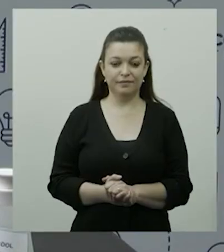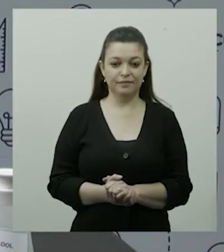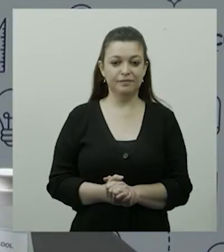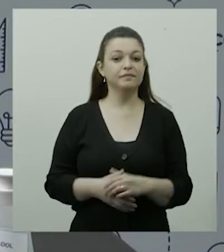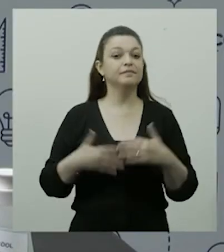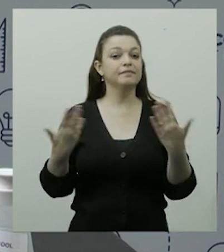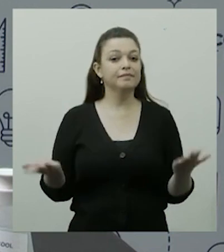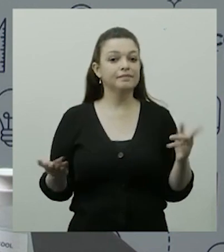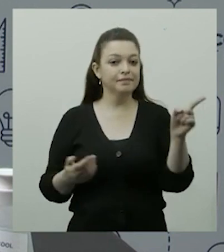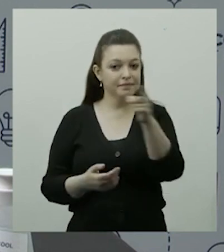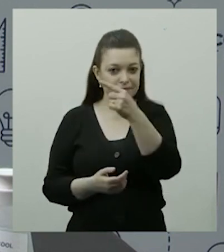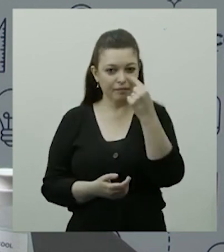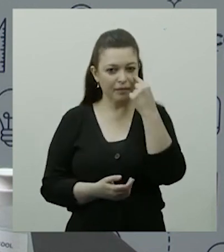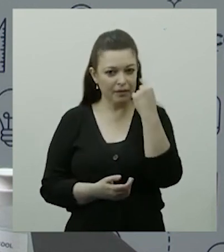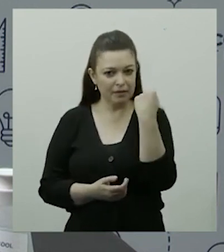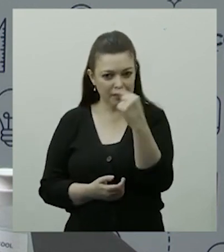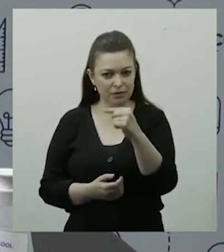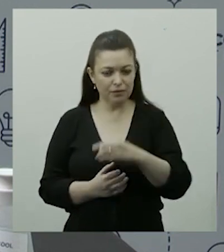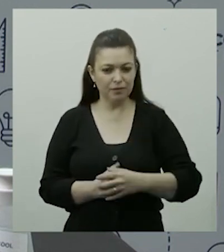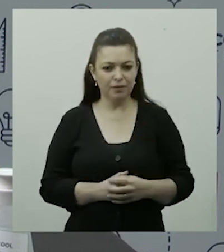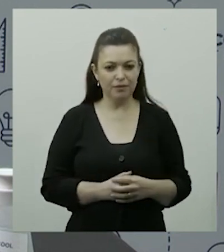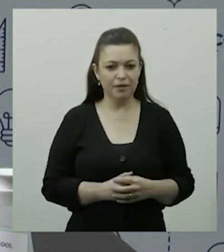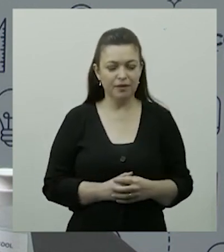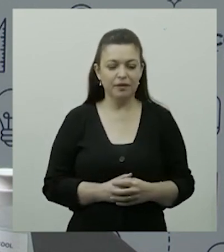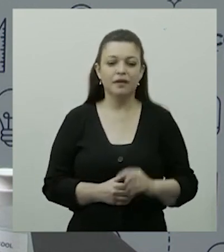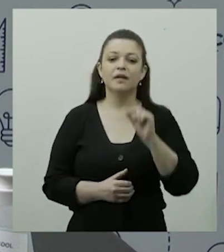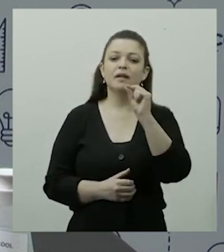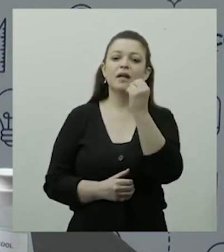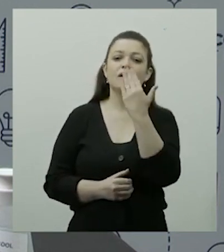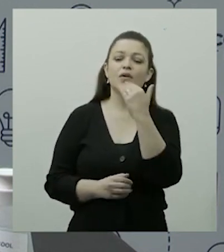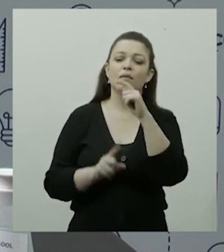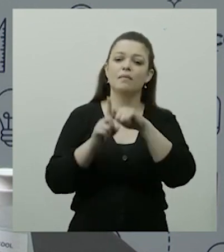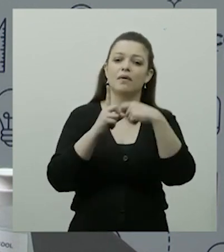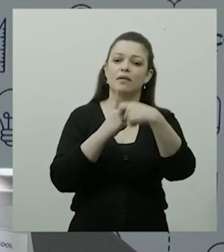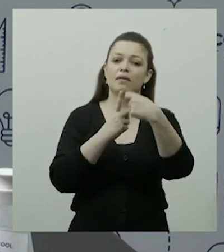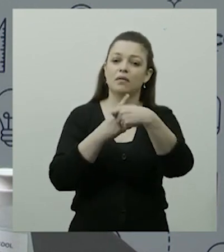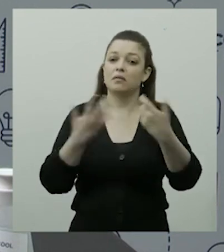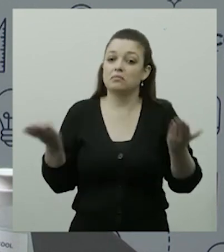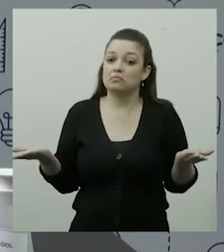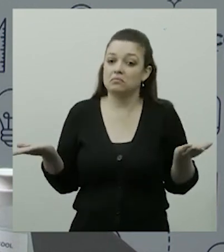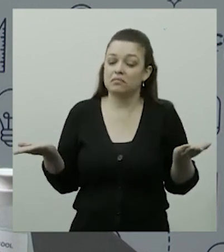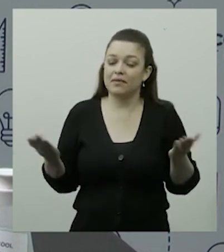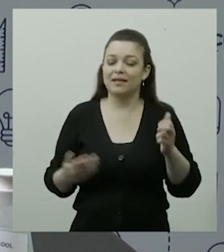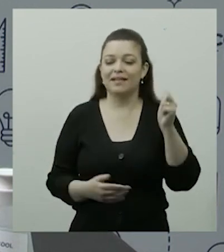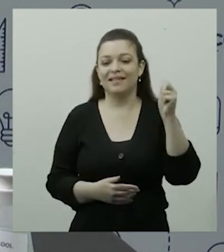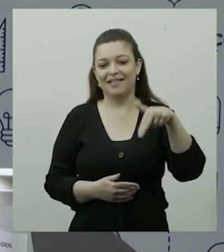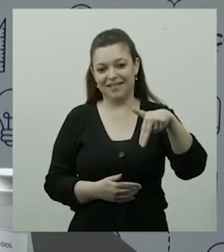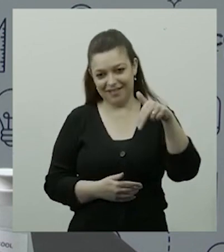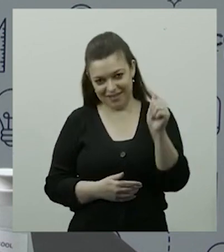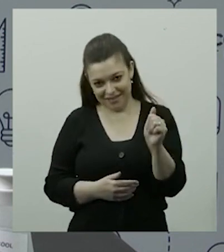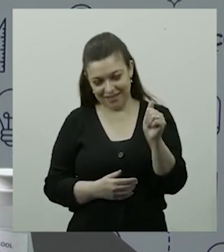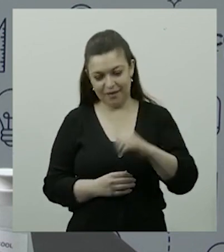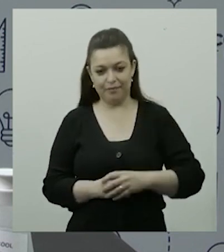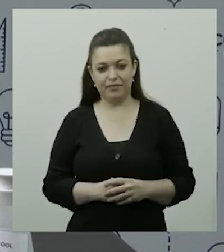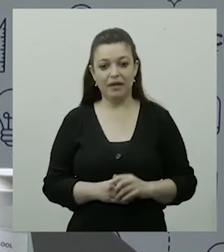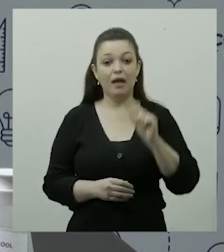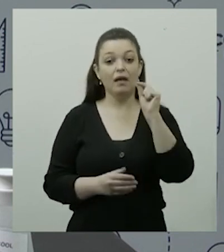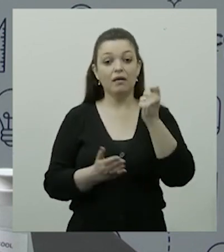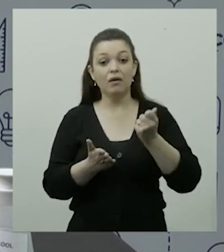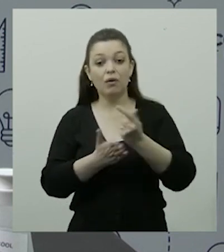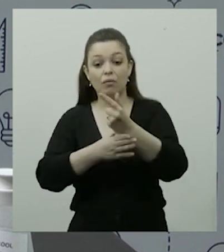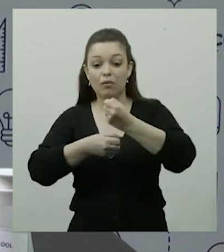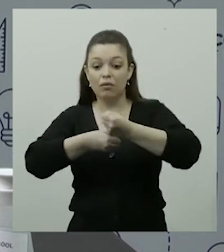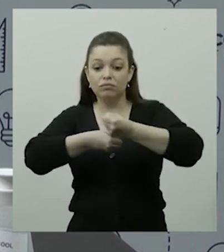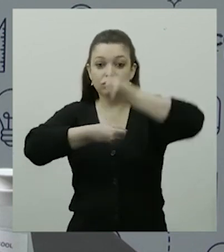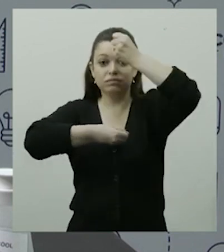E aí, pessoal, descobriram? Quem comeu banana? A Ana. Quem comprou um